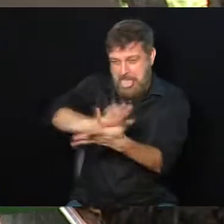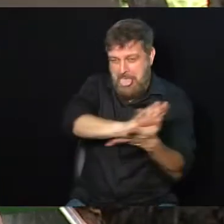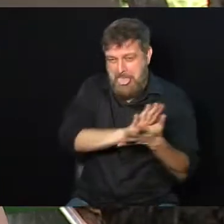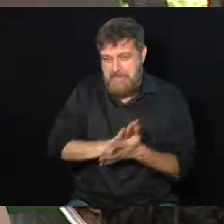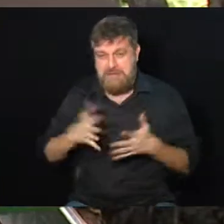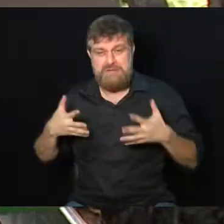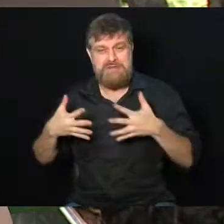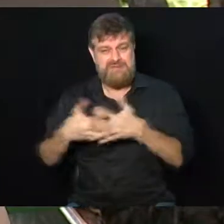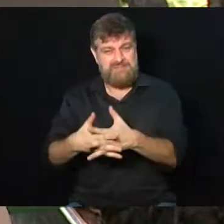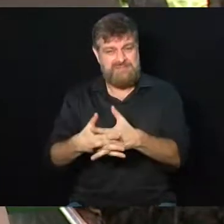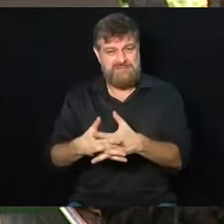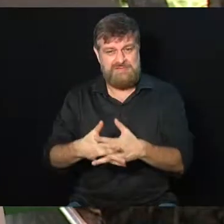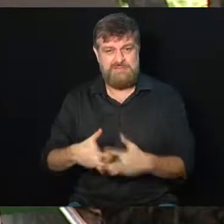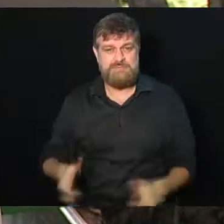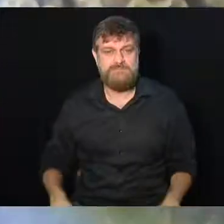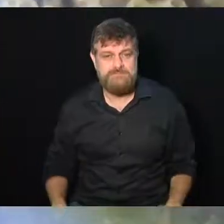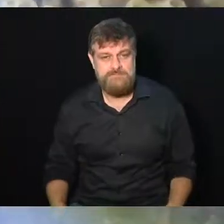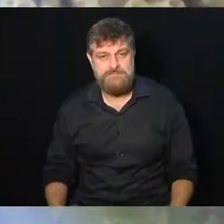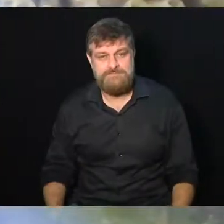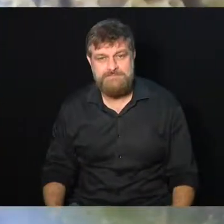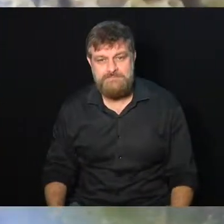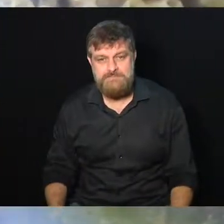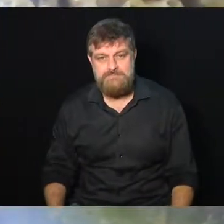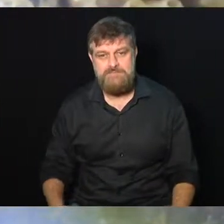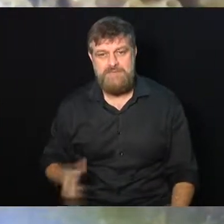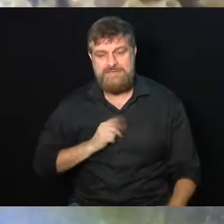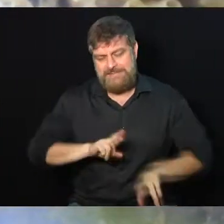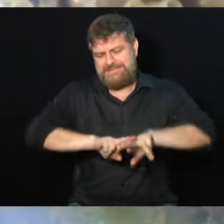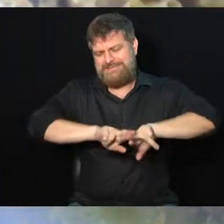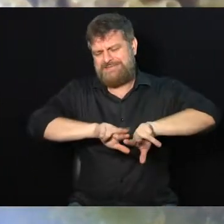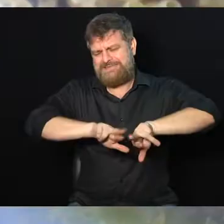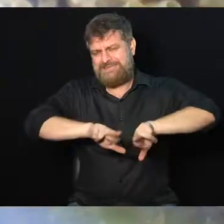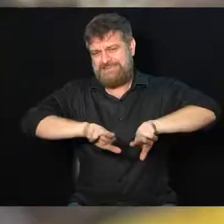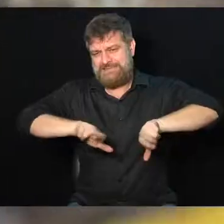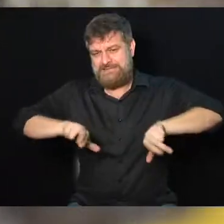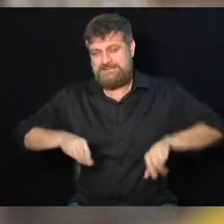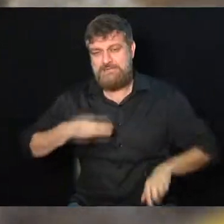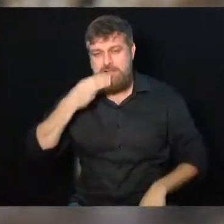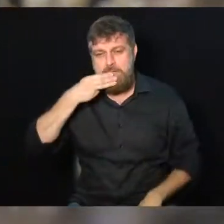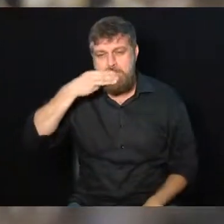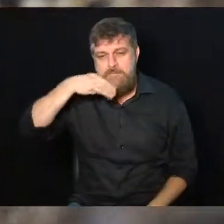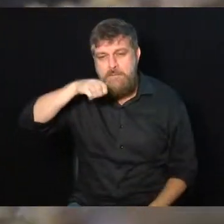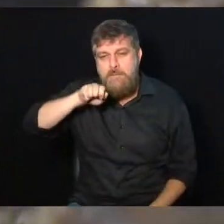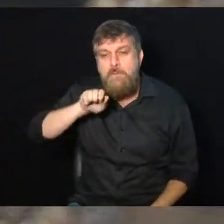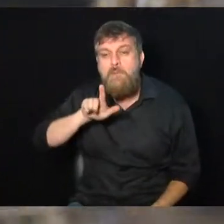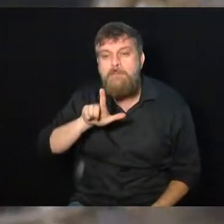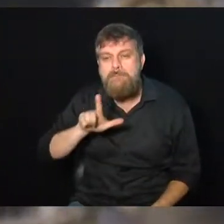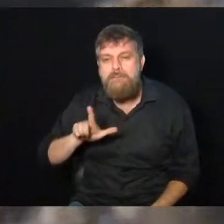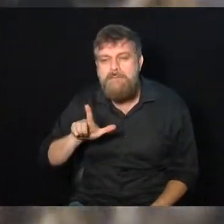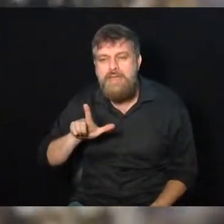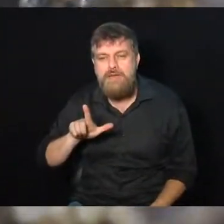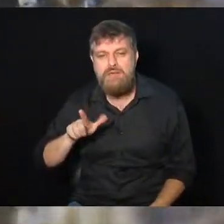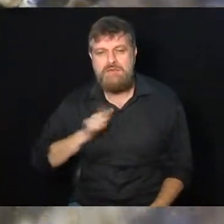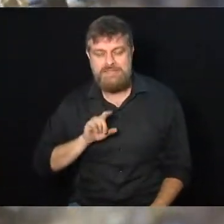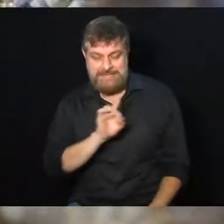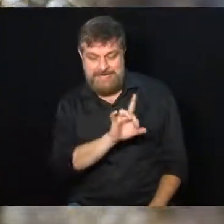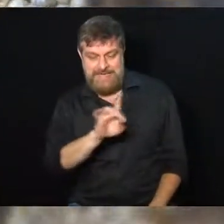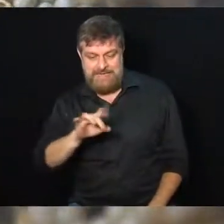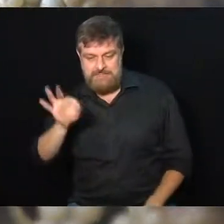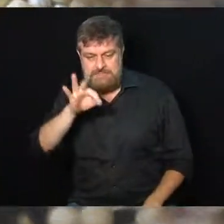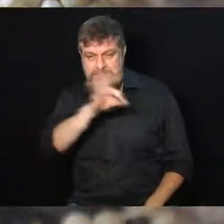confunde muitas vezes com os outros animais. São várias espécies e o mel produzido por cada uma delas pode